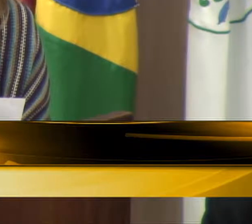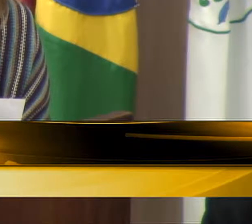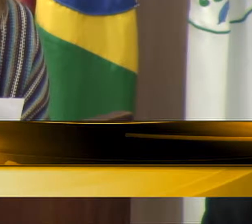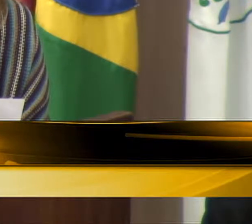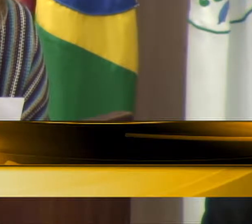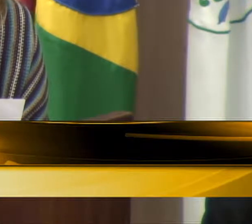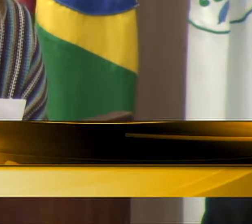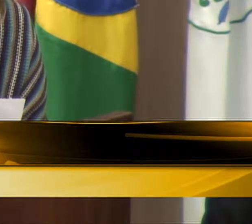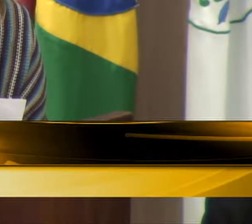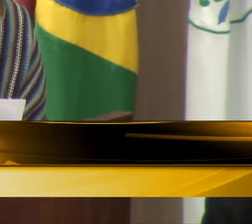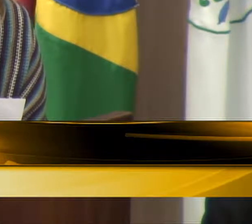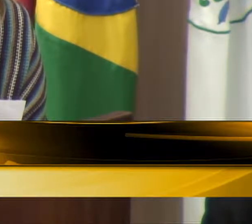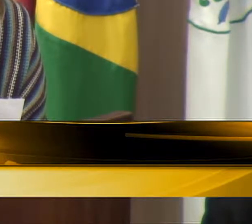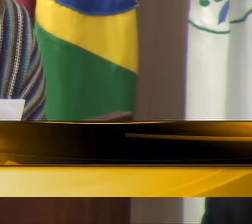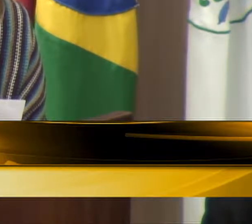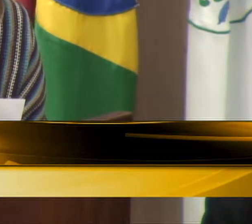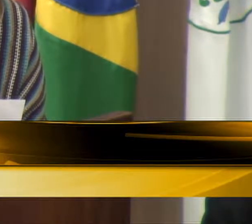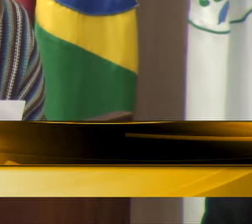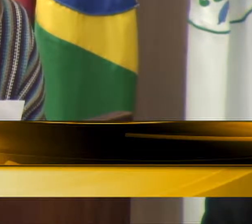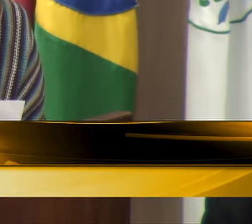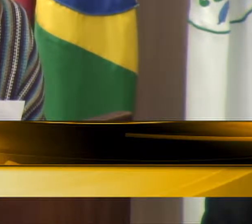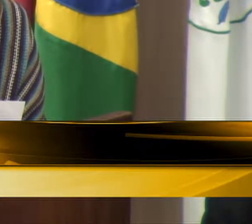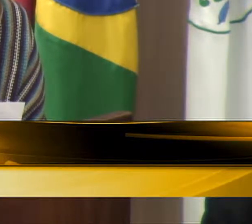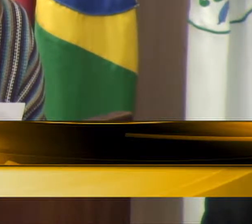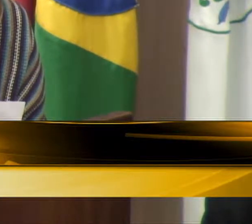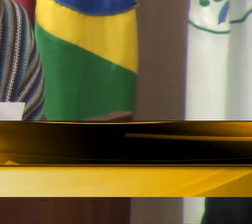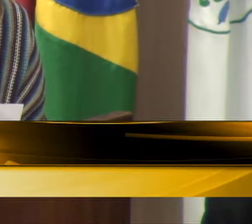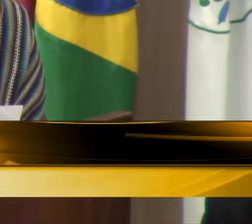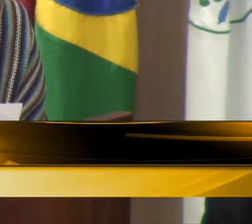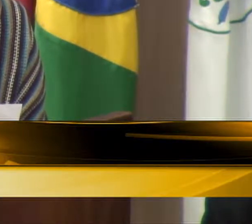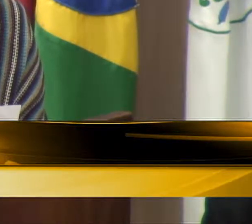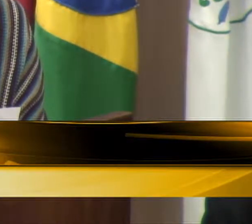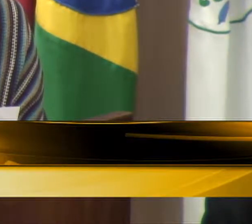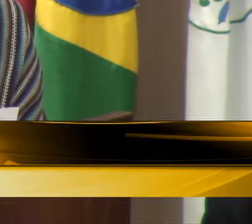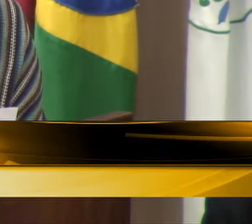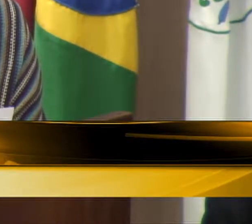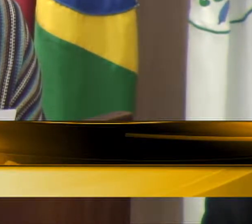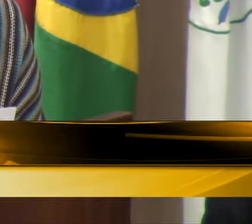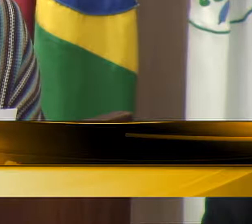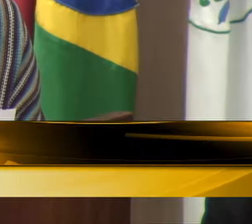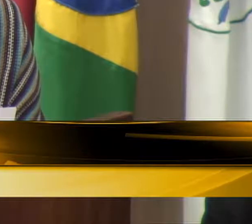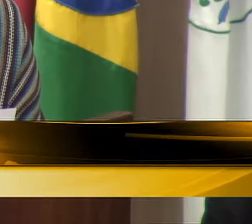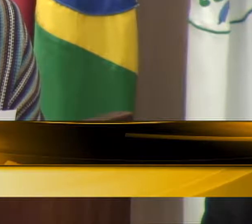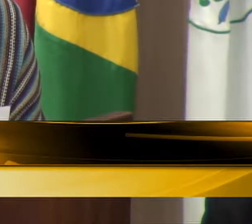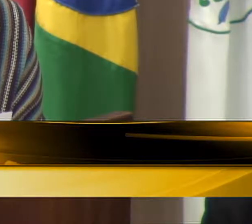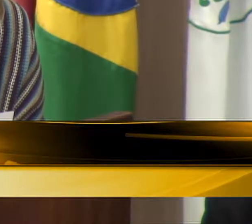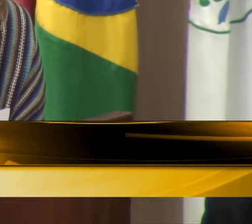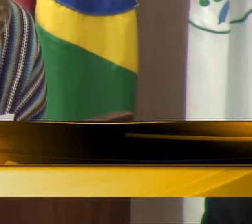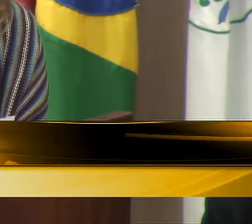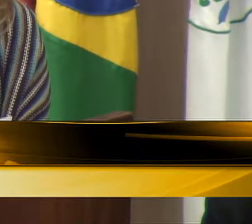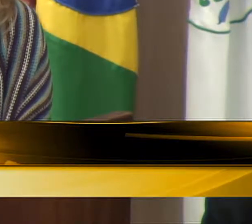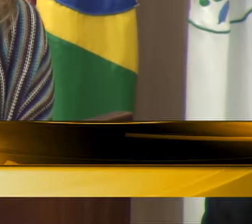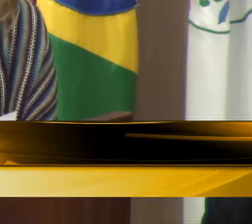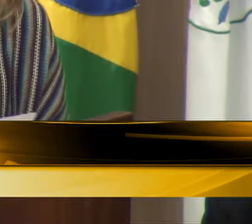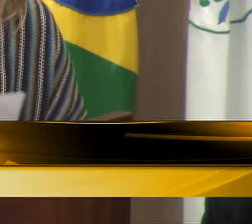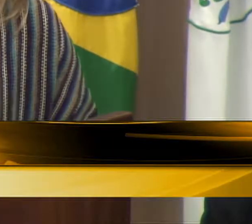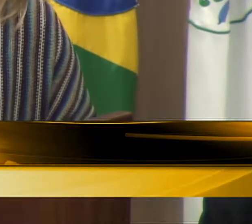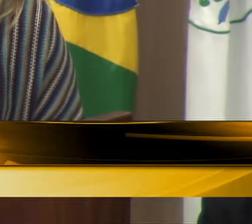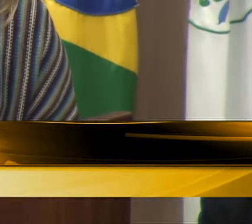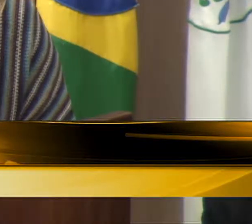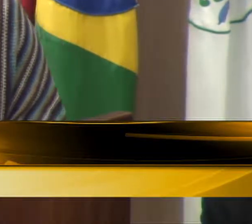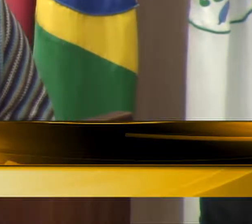outras pessoas a buscarem a excelência no trabalho e nas relações humanas. Muito obrigada.